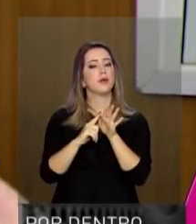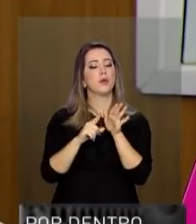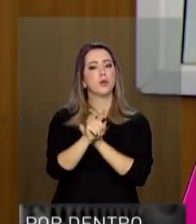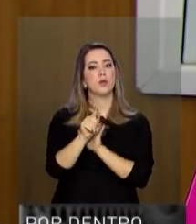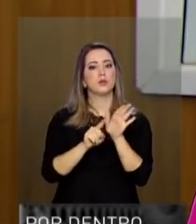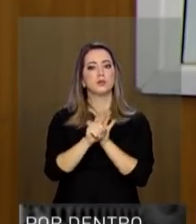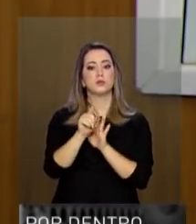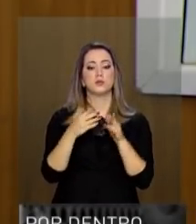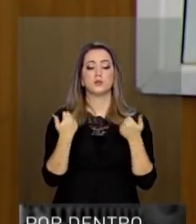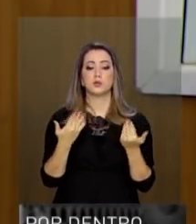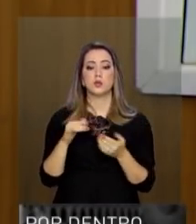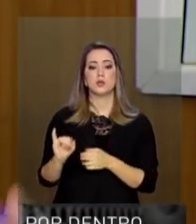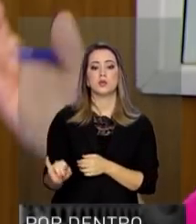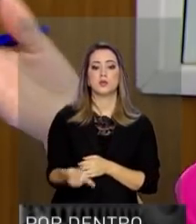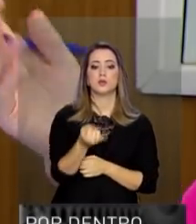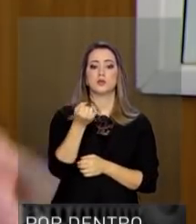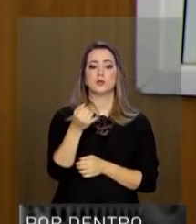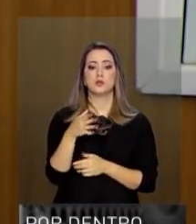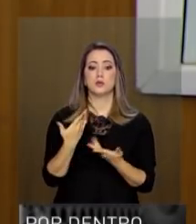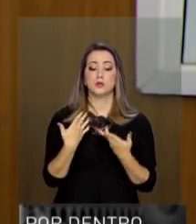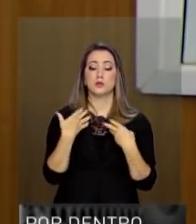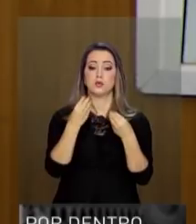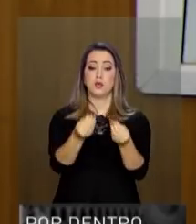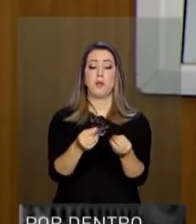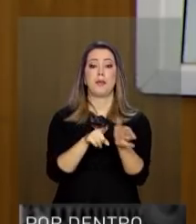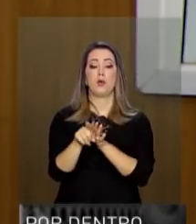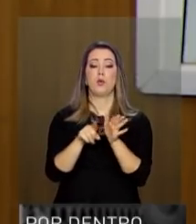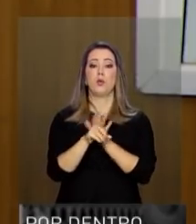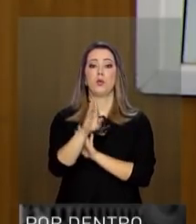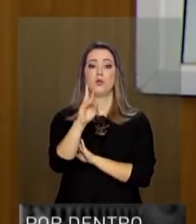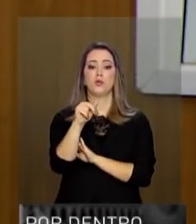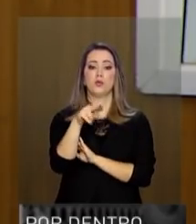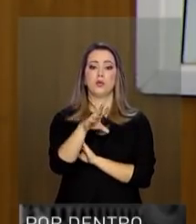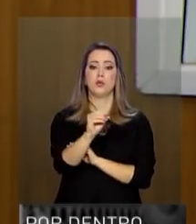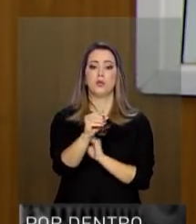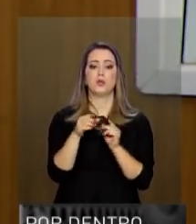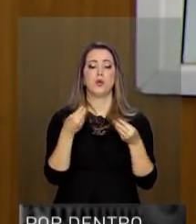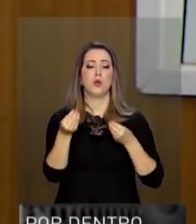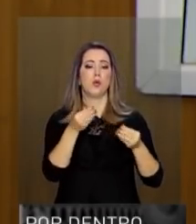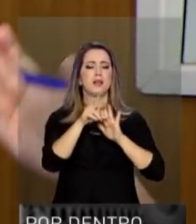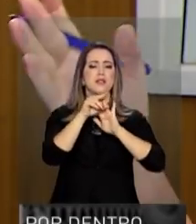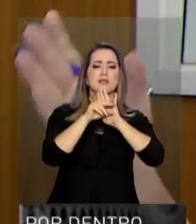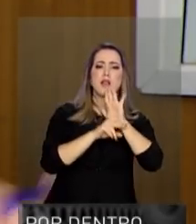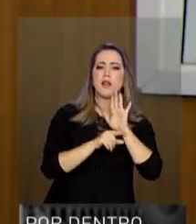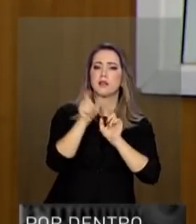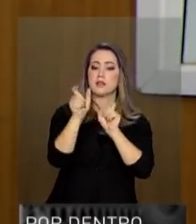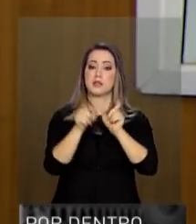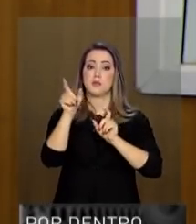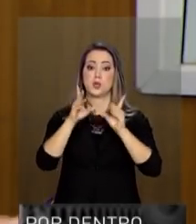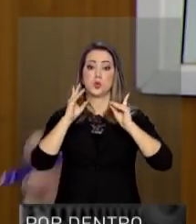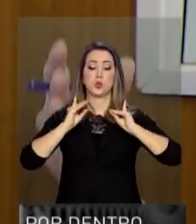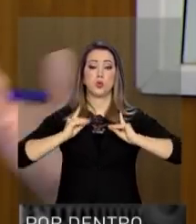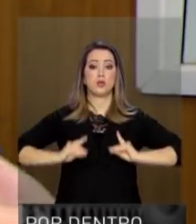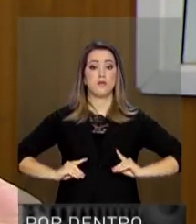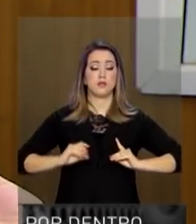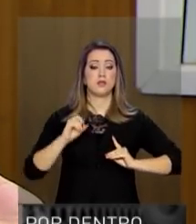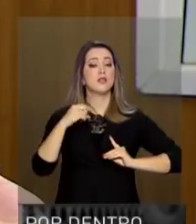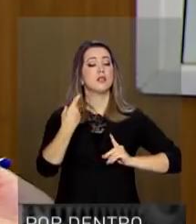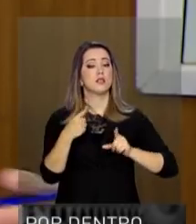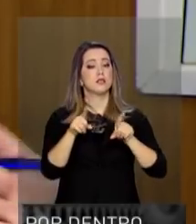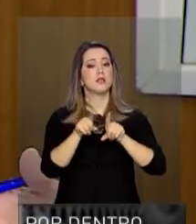Vou aproveitar então a oportunidade para fazer uma pergunta para o Bruno. Bruno, como é que ficam as regras de aposentadoria para pessoas com deficiência e